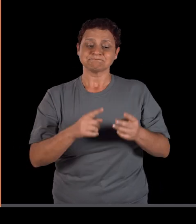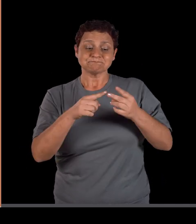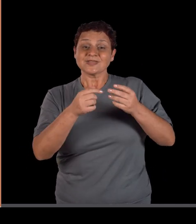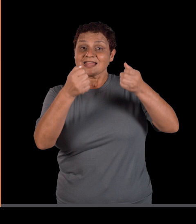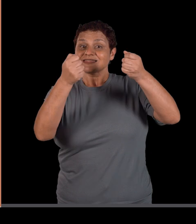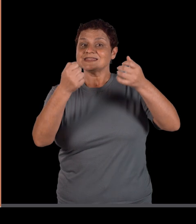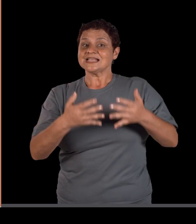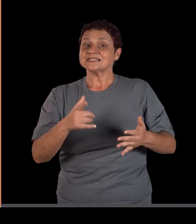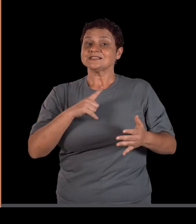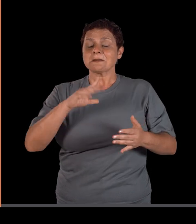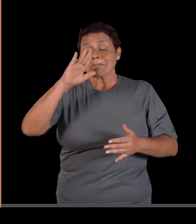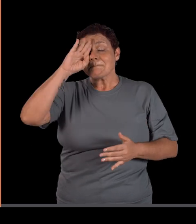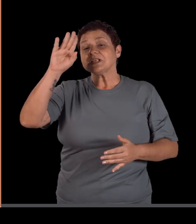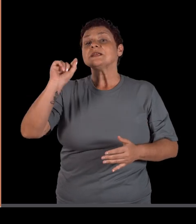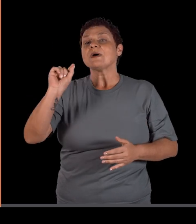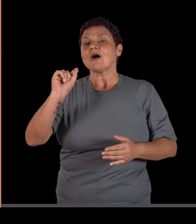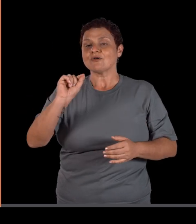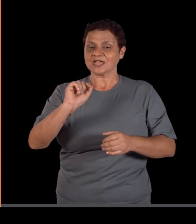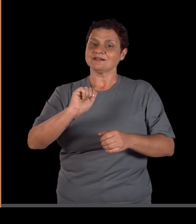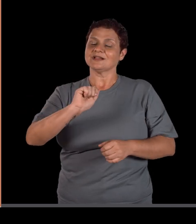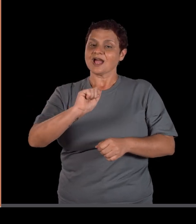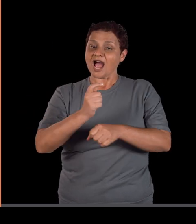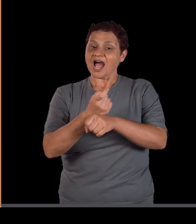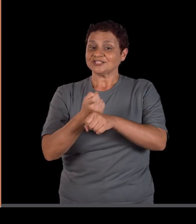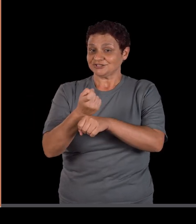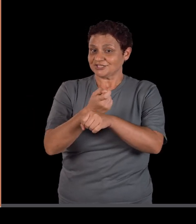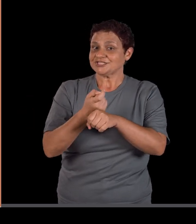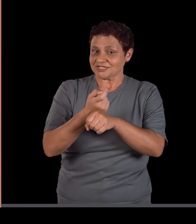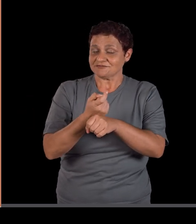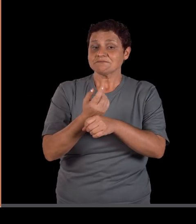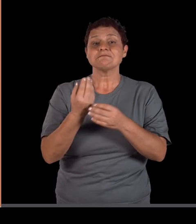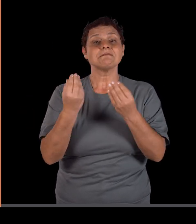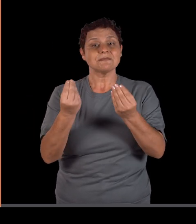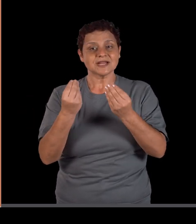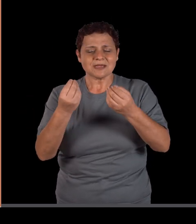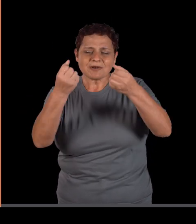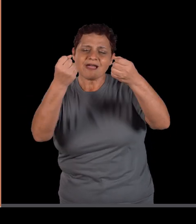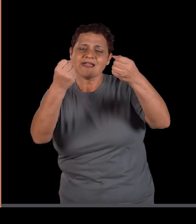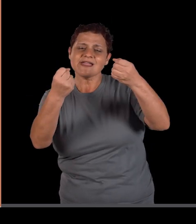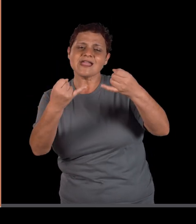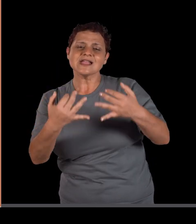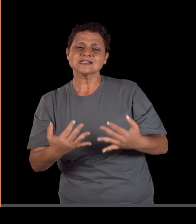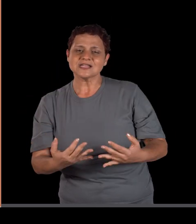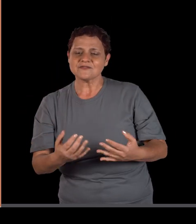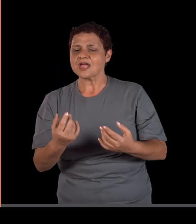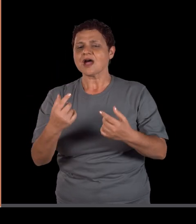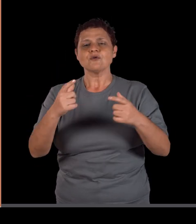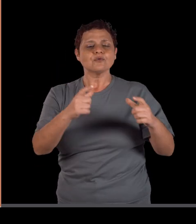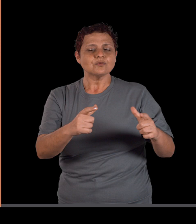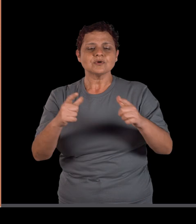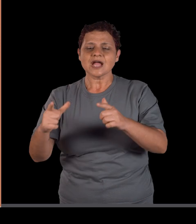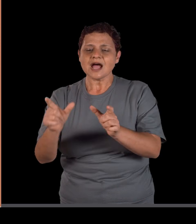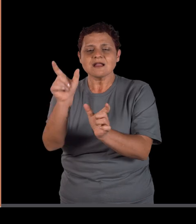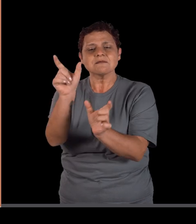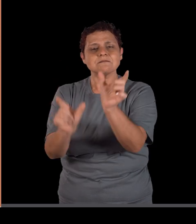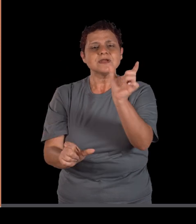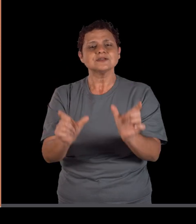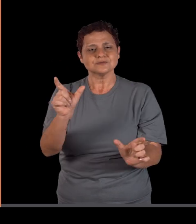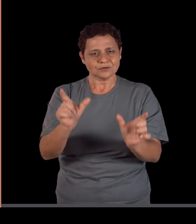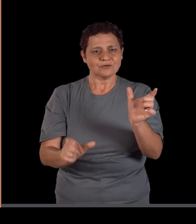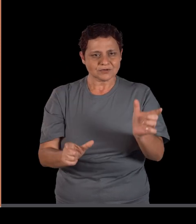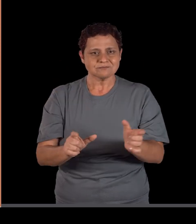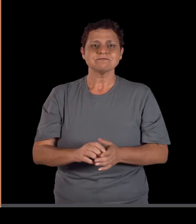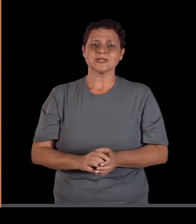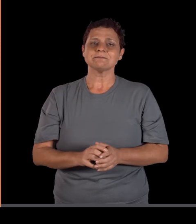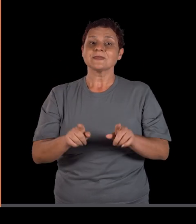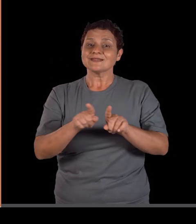A descrição tem predominantemente adjetivos, porque elas servem para descrever algo,